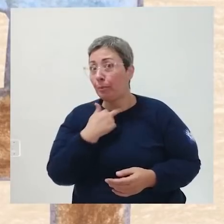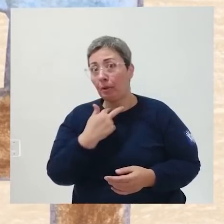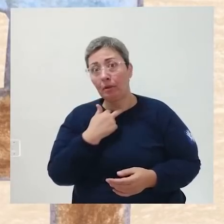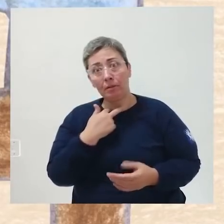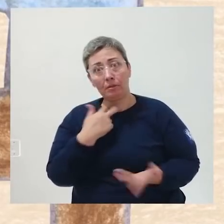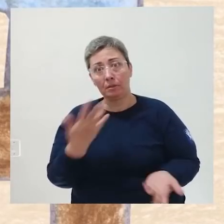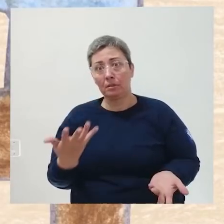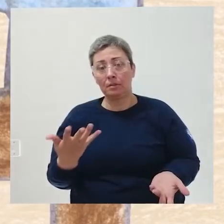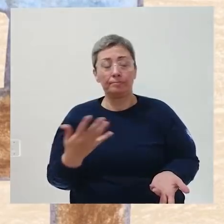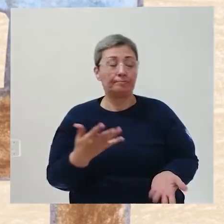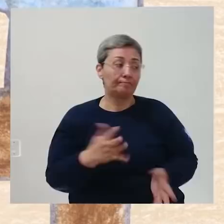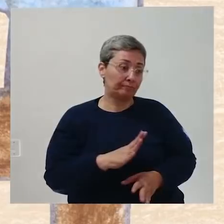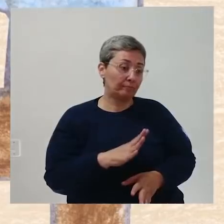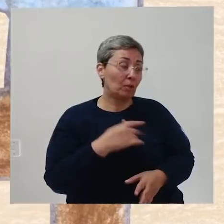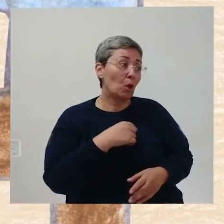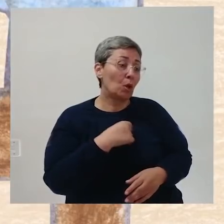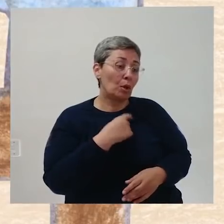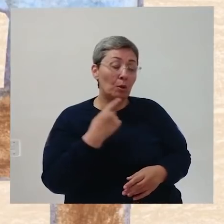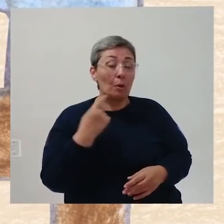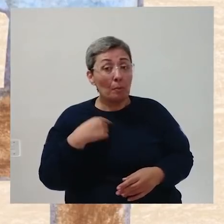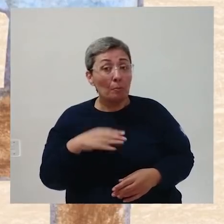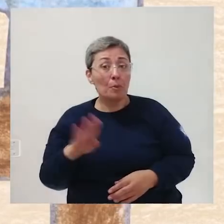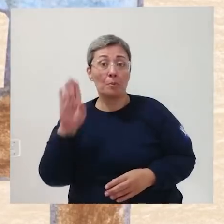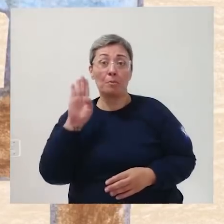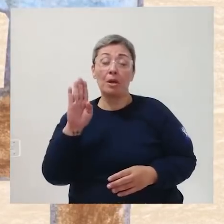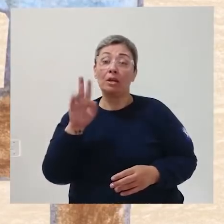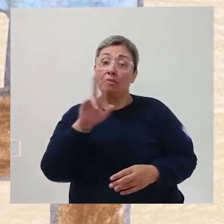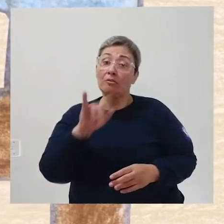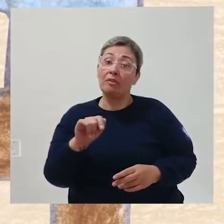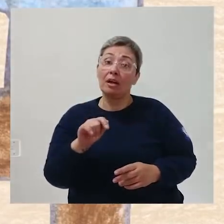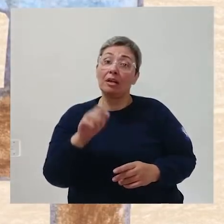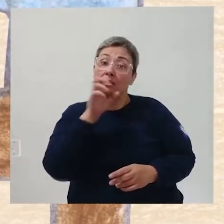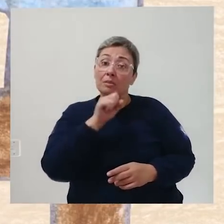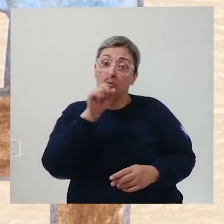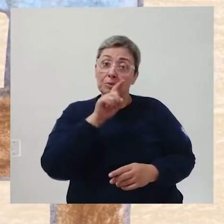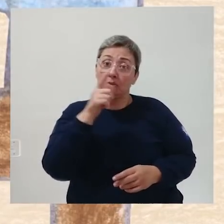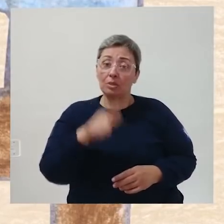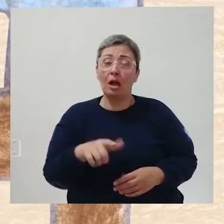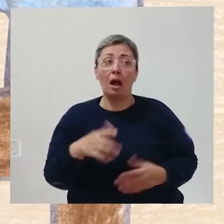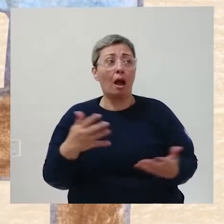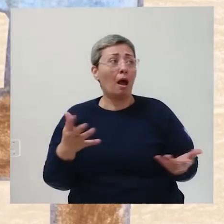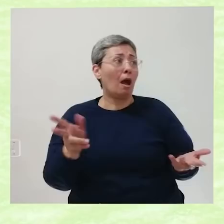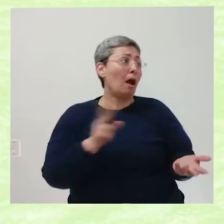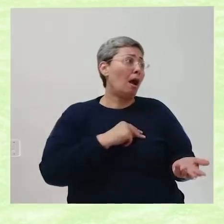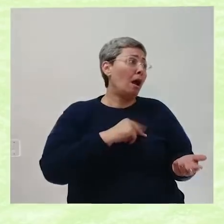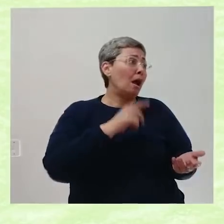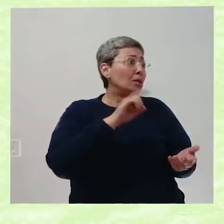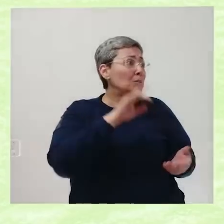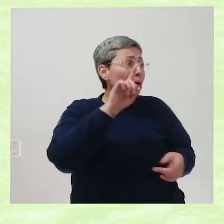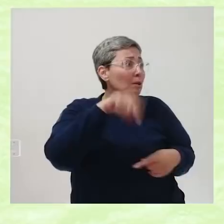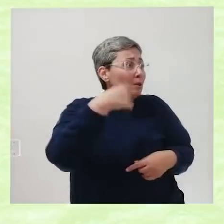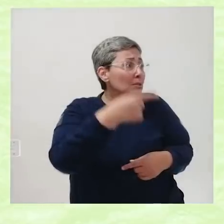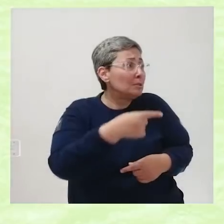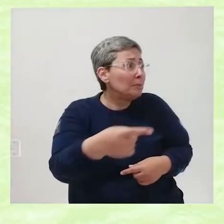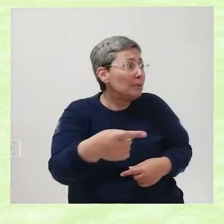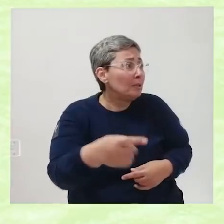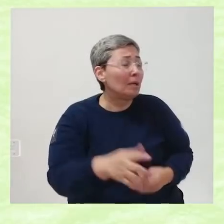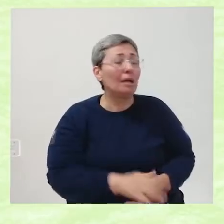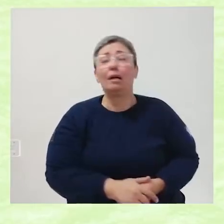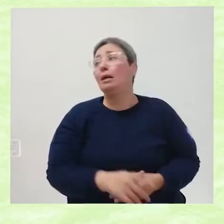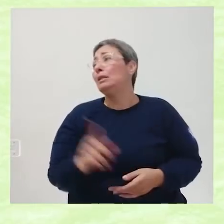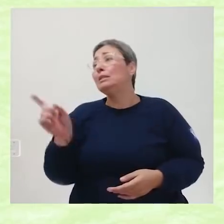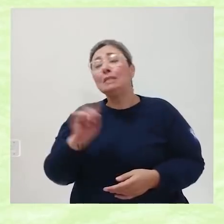Paty, mamãe tá muito ocupada. Ó, eu prometo que a gente vai no fim de semana de novo. Oh, não!